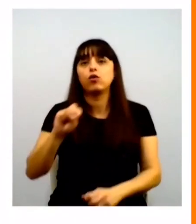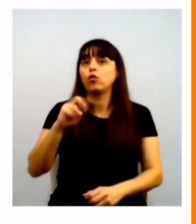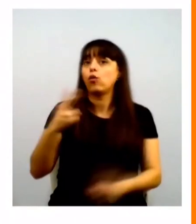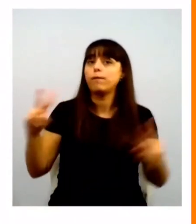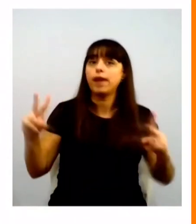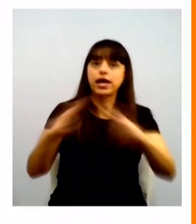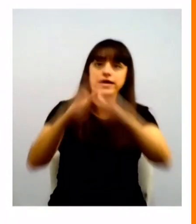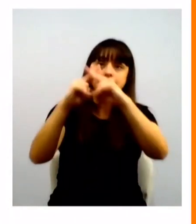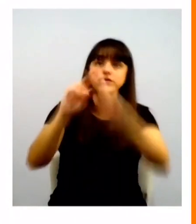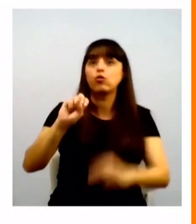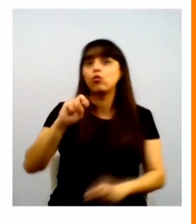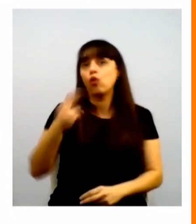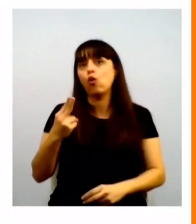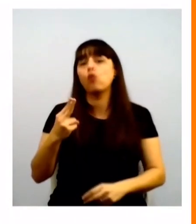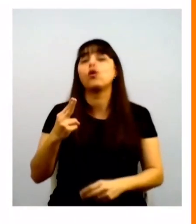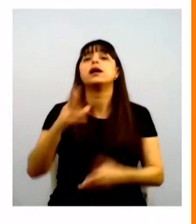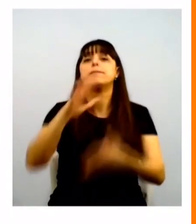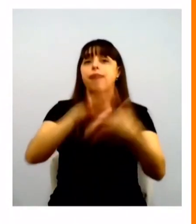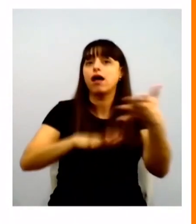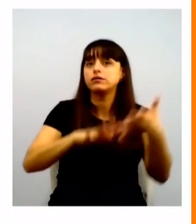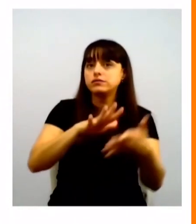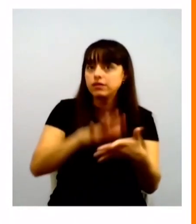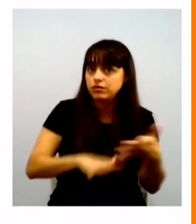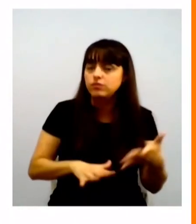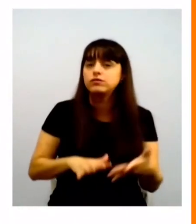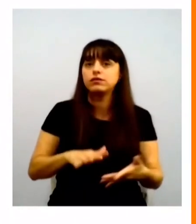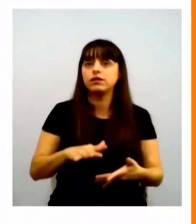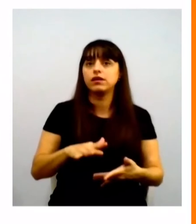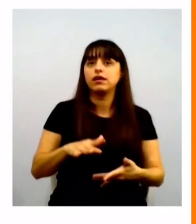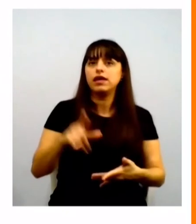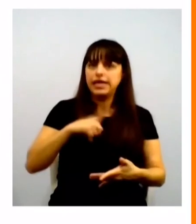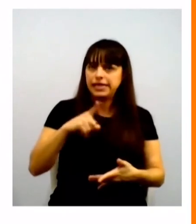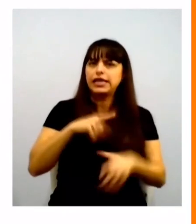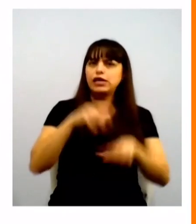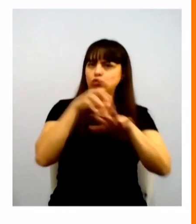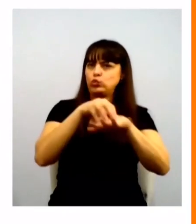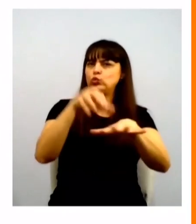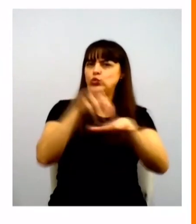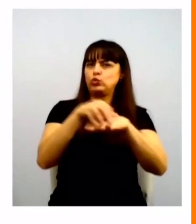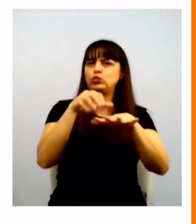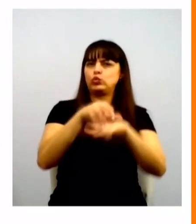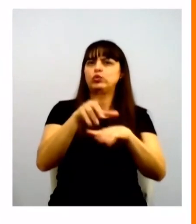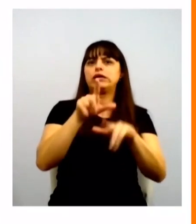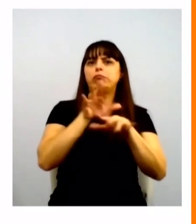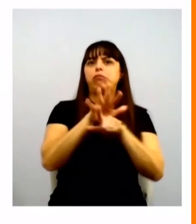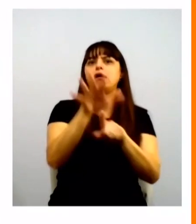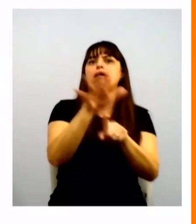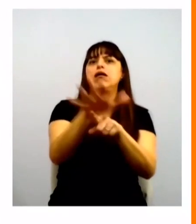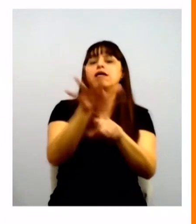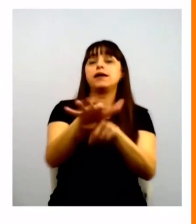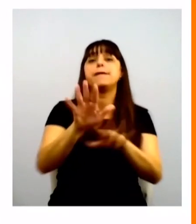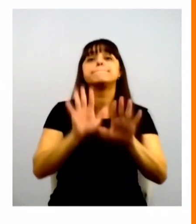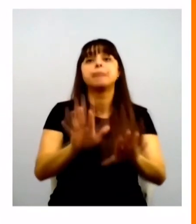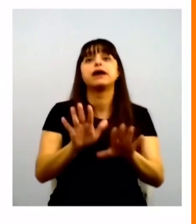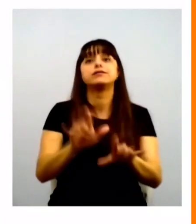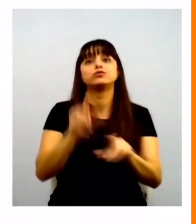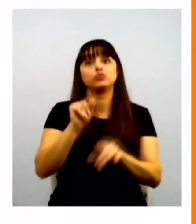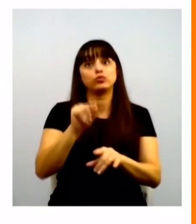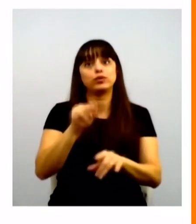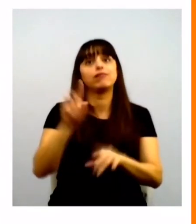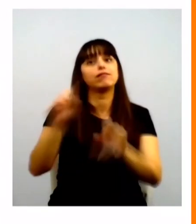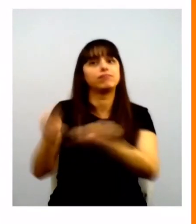o ter tanto éxito no turismo chegou a destruir